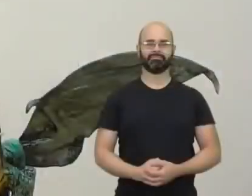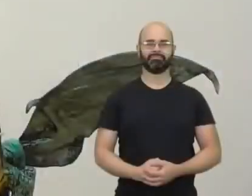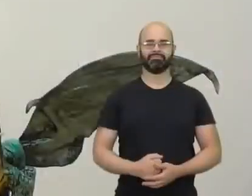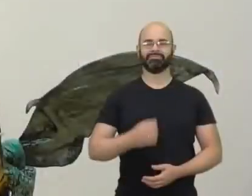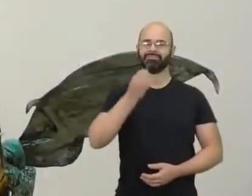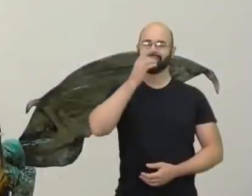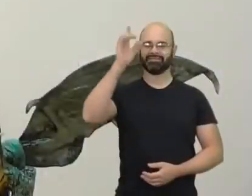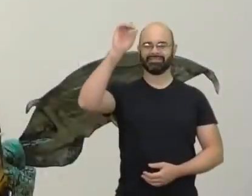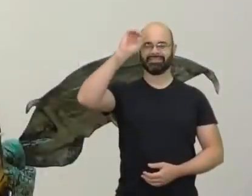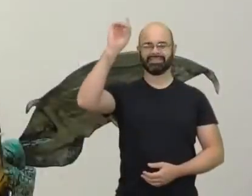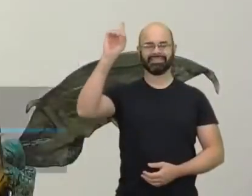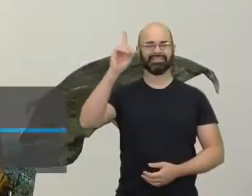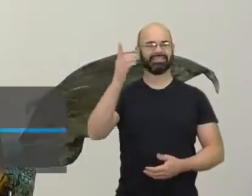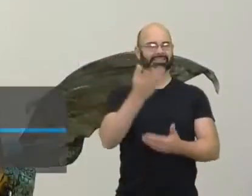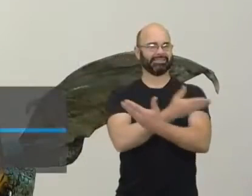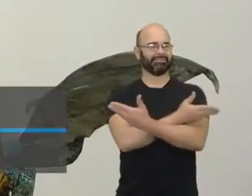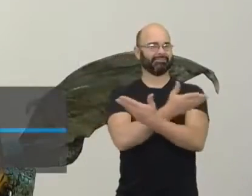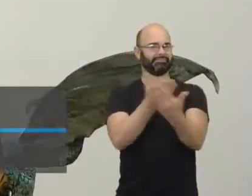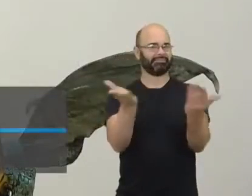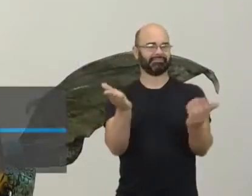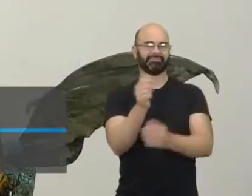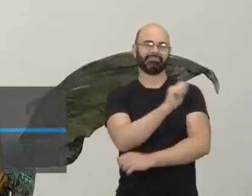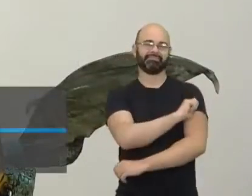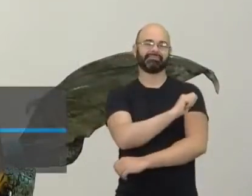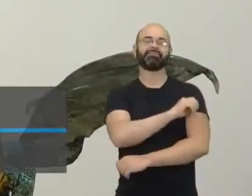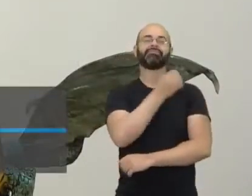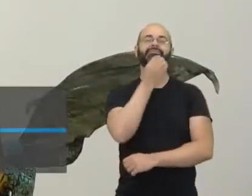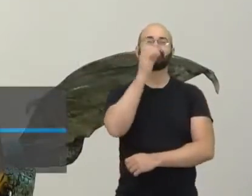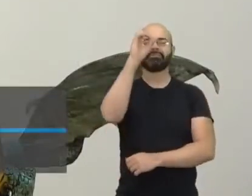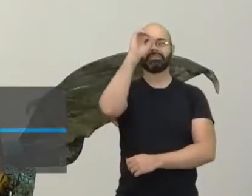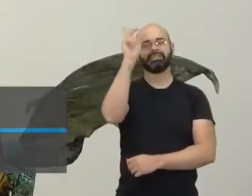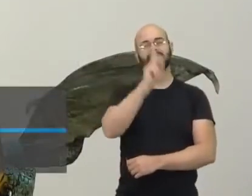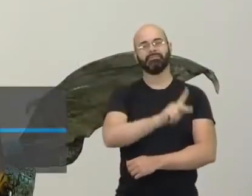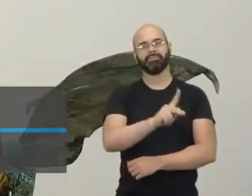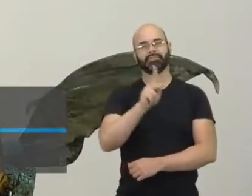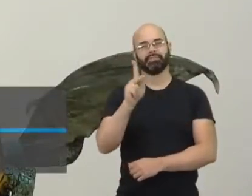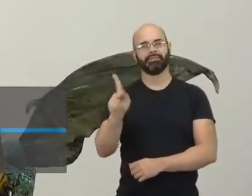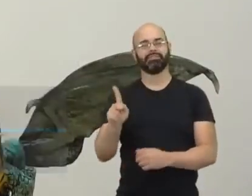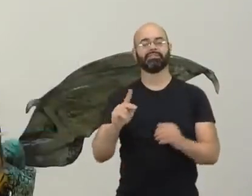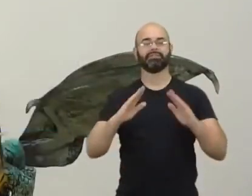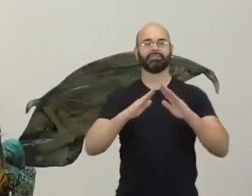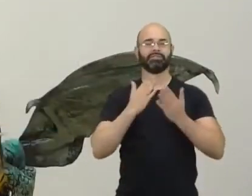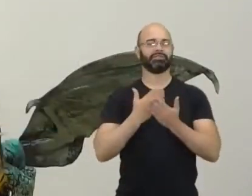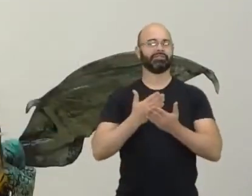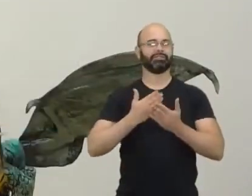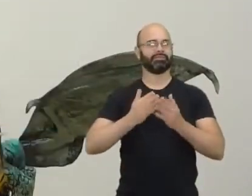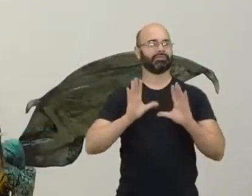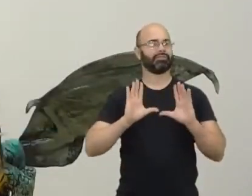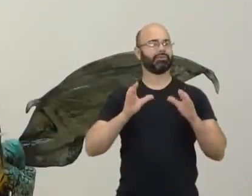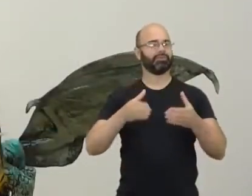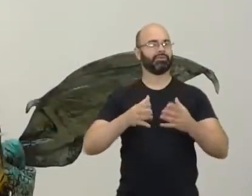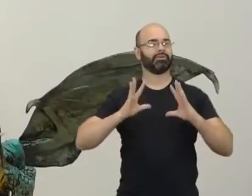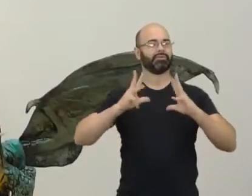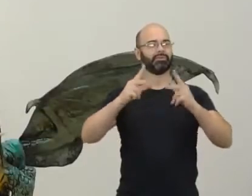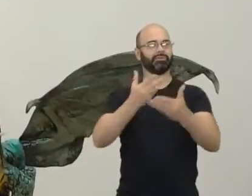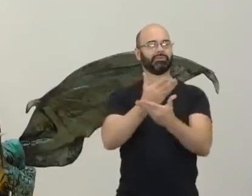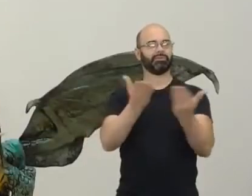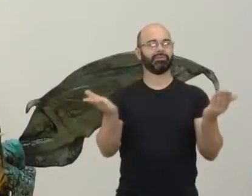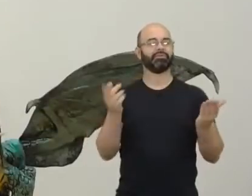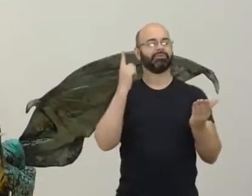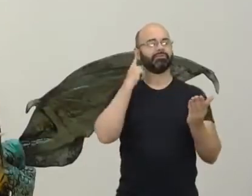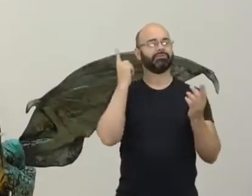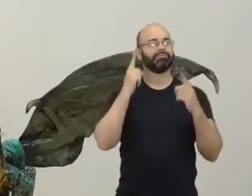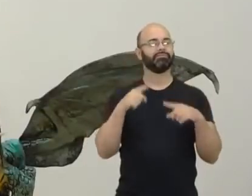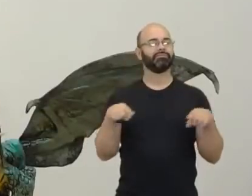Bom dia, turma! Bom dia, estudantes! Bom dia, professores, comunidade escolar! E com essa música, essa